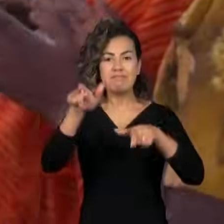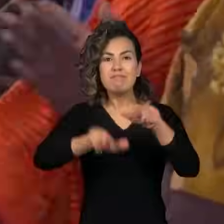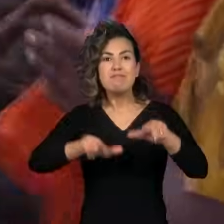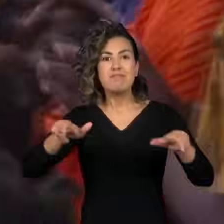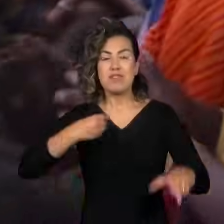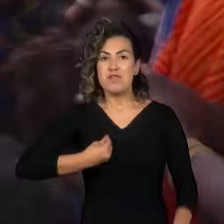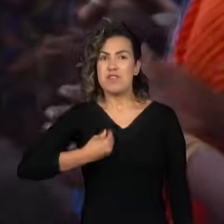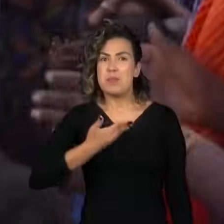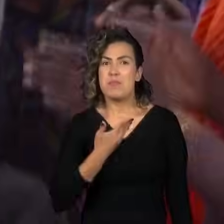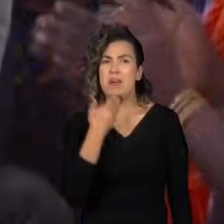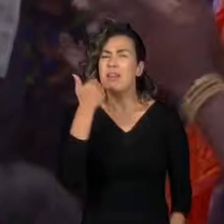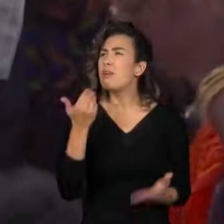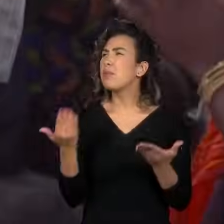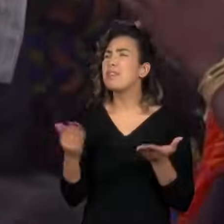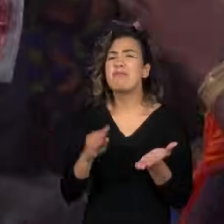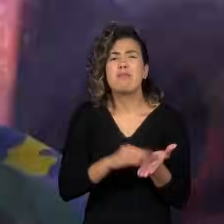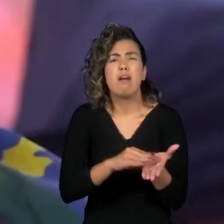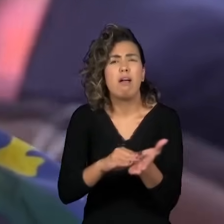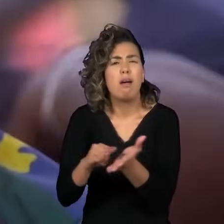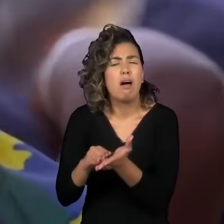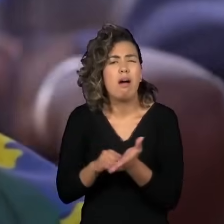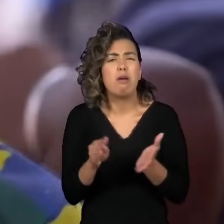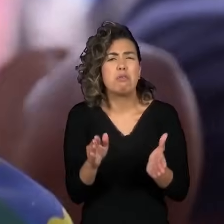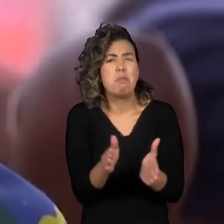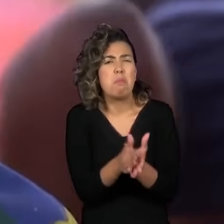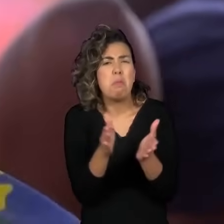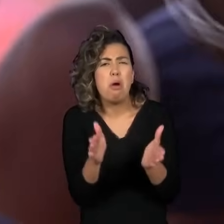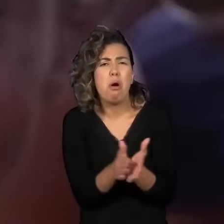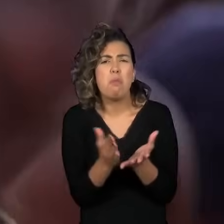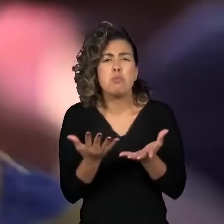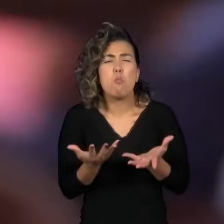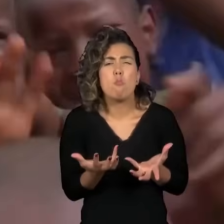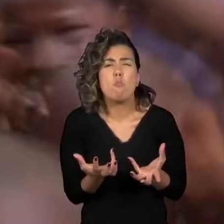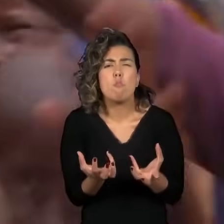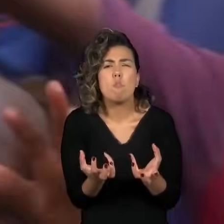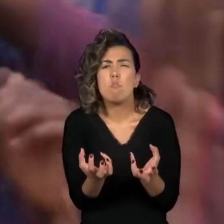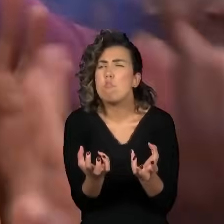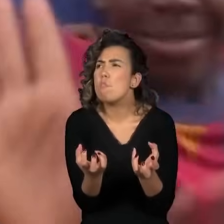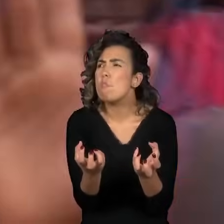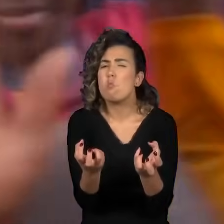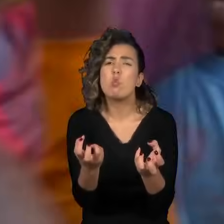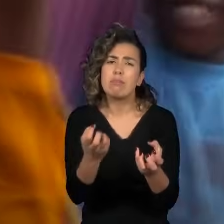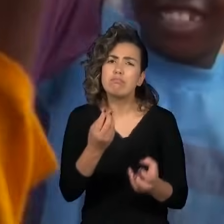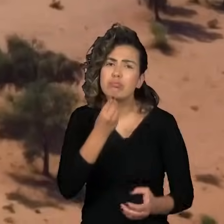lugares mais vulneráveis, pobres e áridos da Terra.